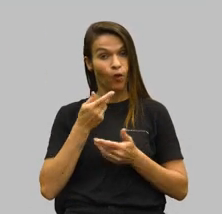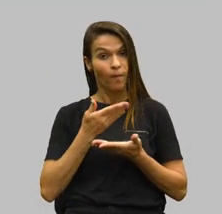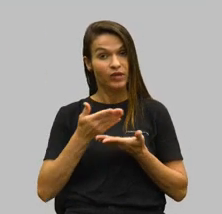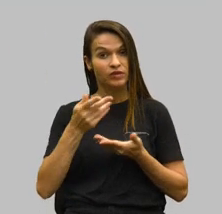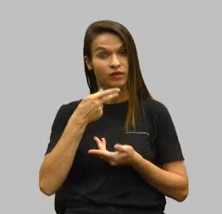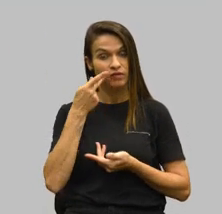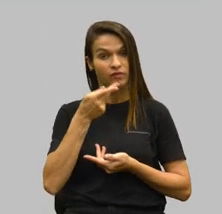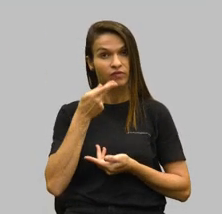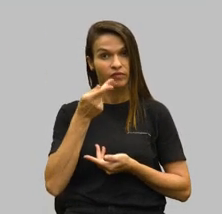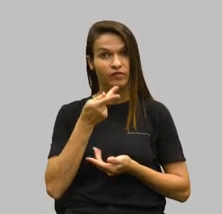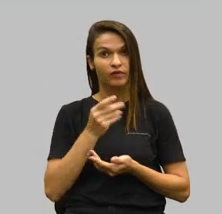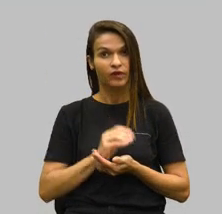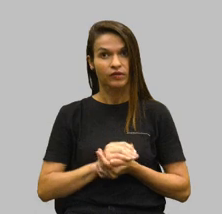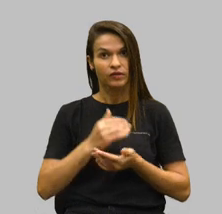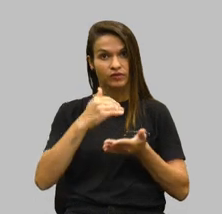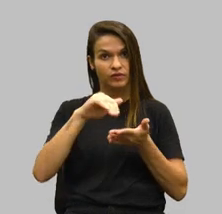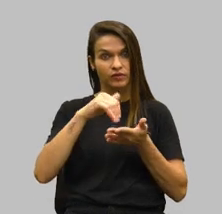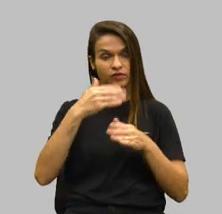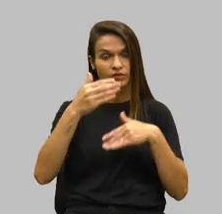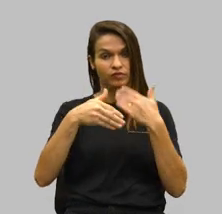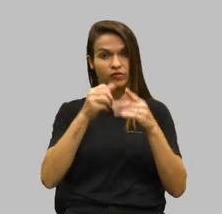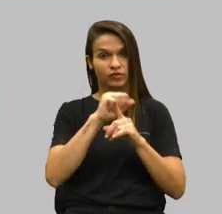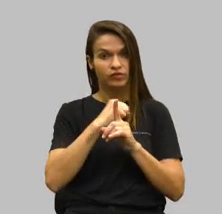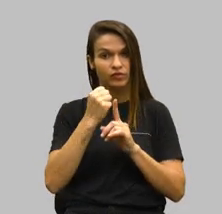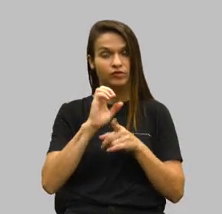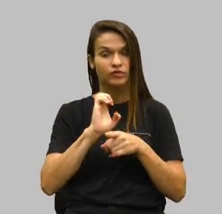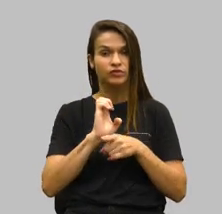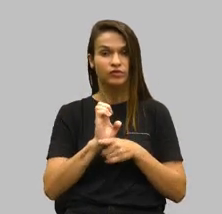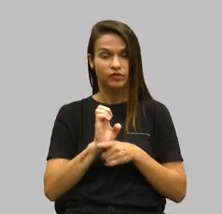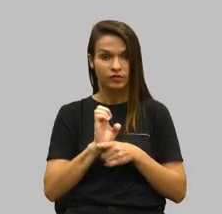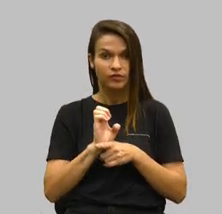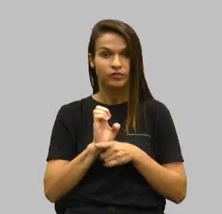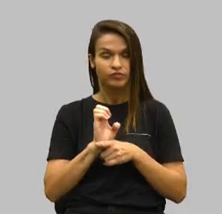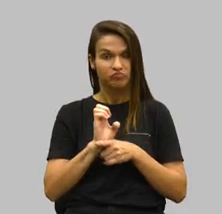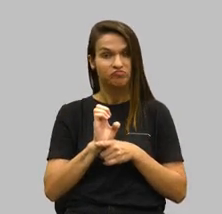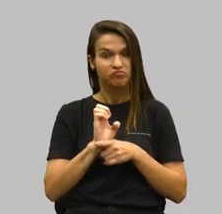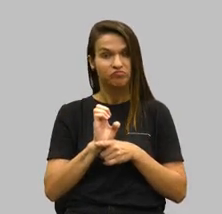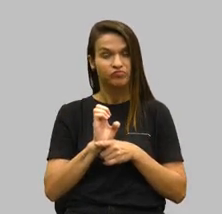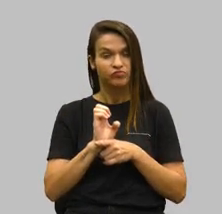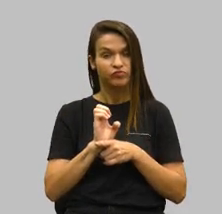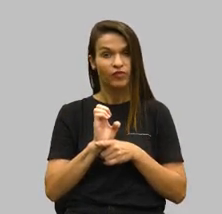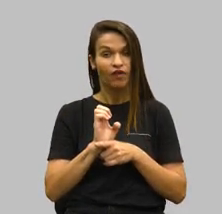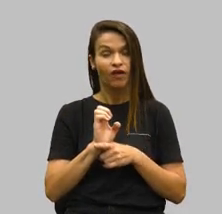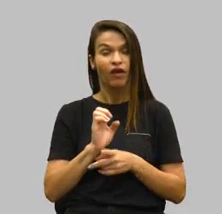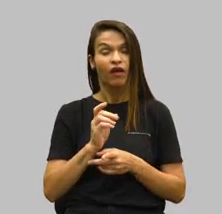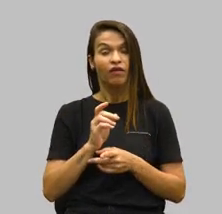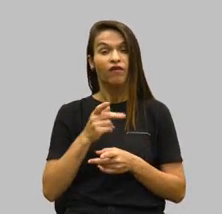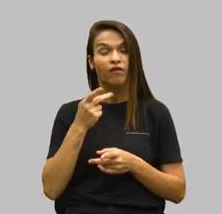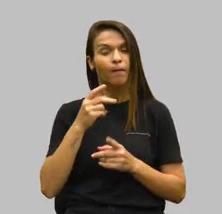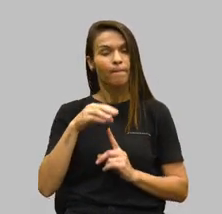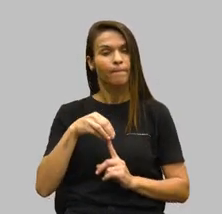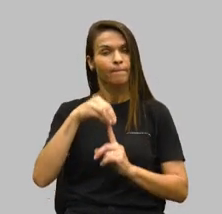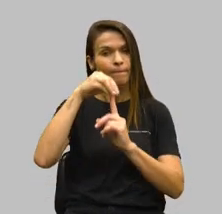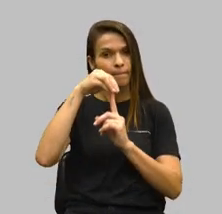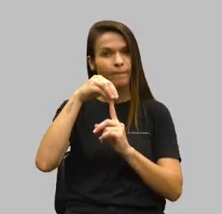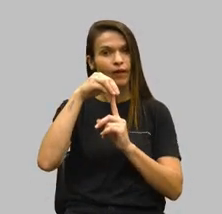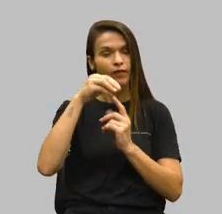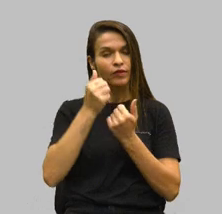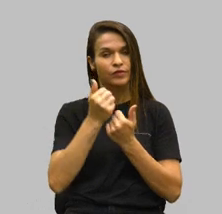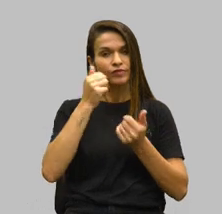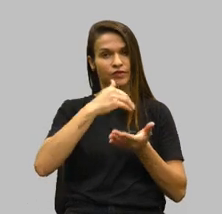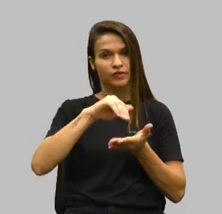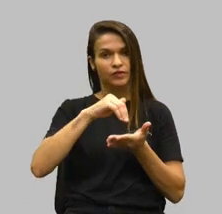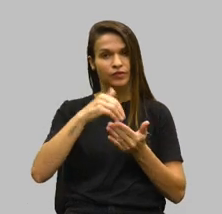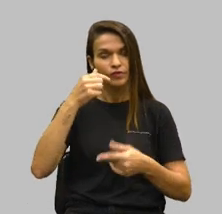das das da secretaria de Desenvolvimento Social do Estado sem falar prioritariamente e primeiramente na subsecretaria de